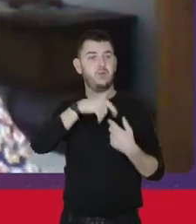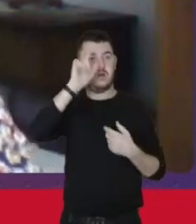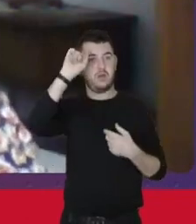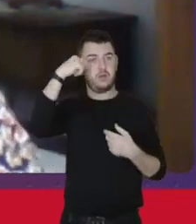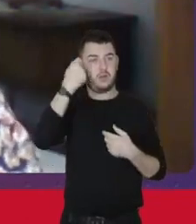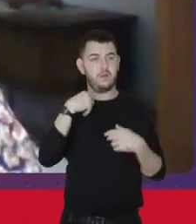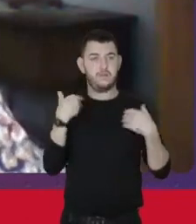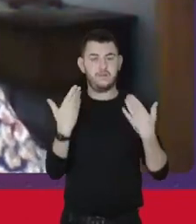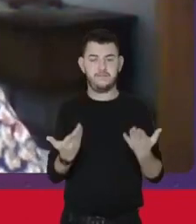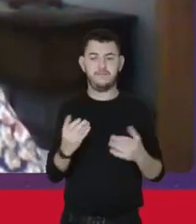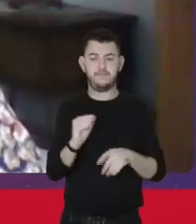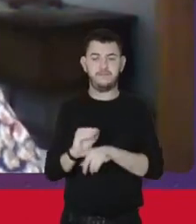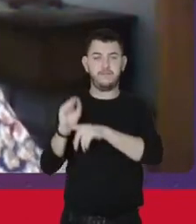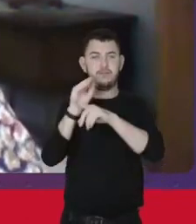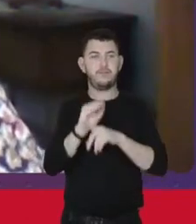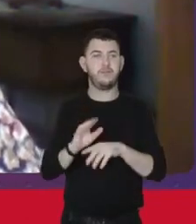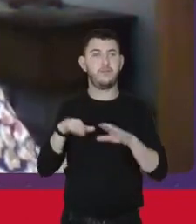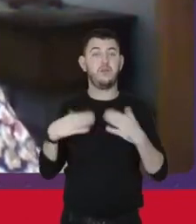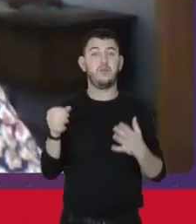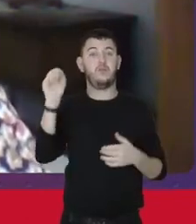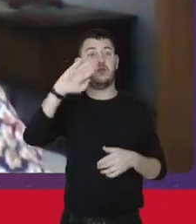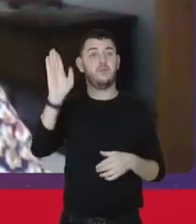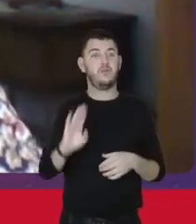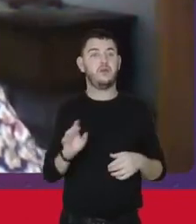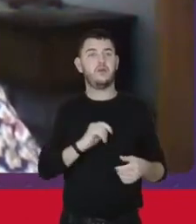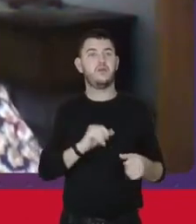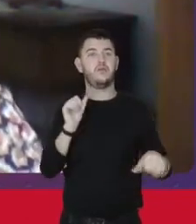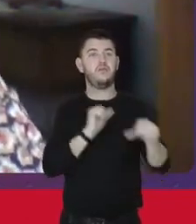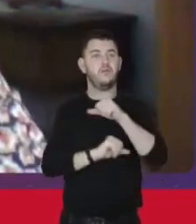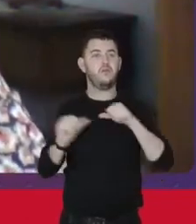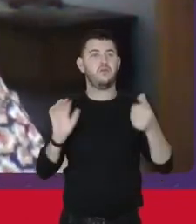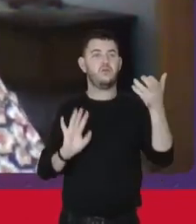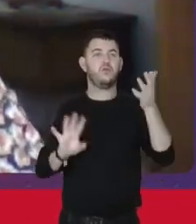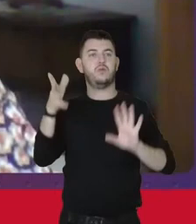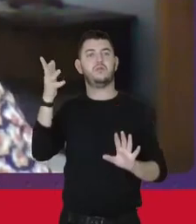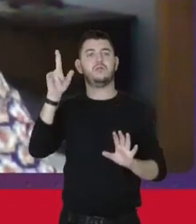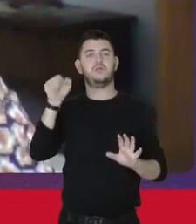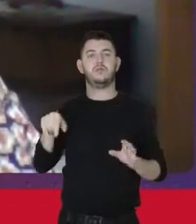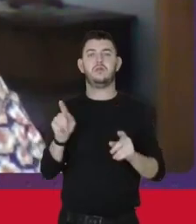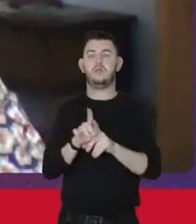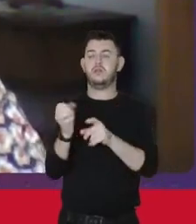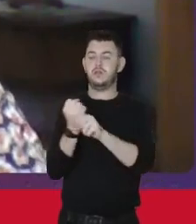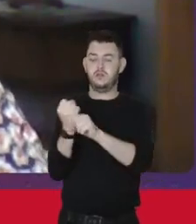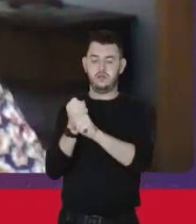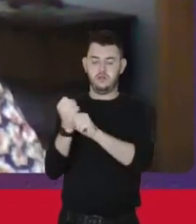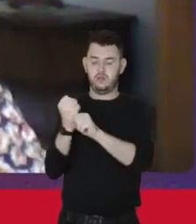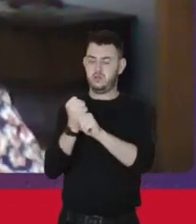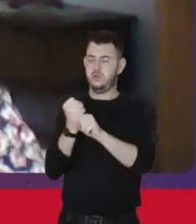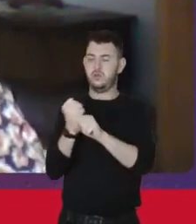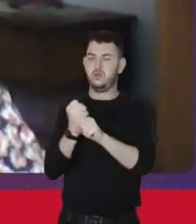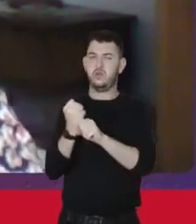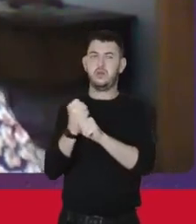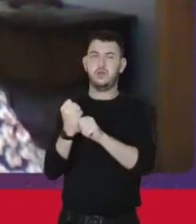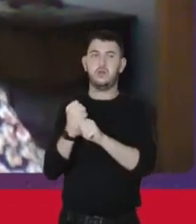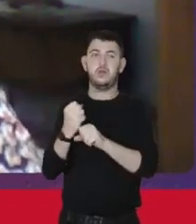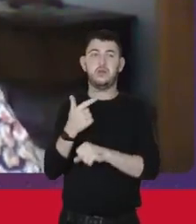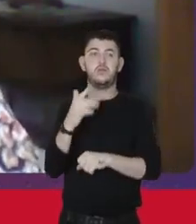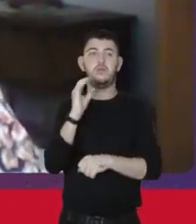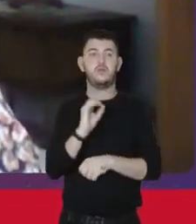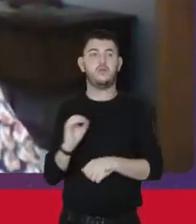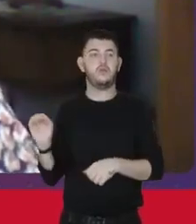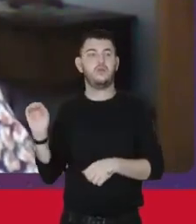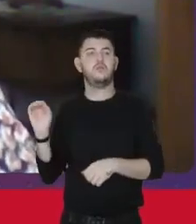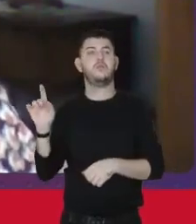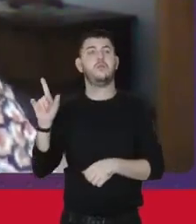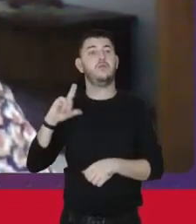Brasil alterou, sim, esse quadro, esse cenário, nas últimas décadas, nos anos 2000,